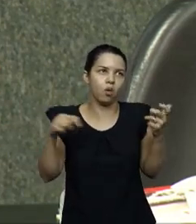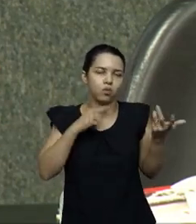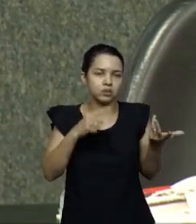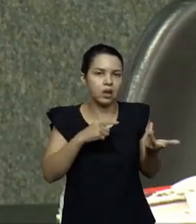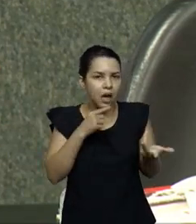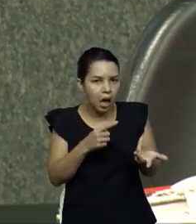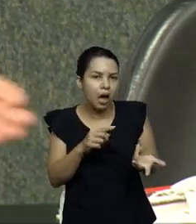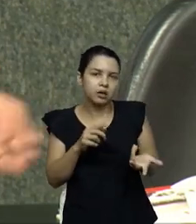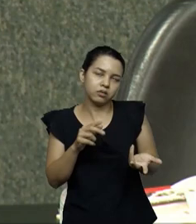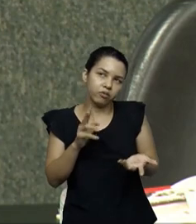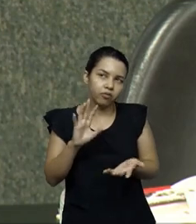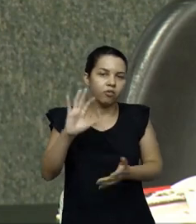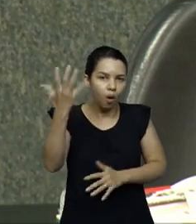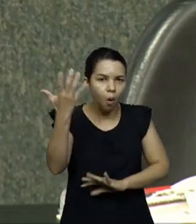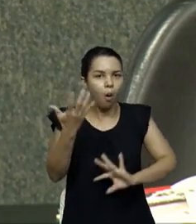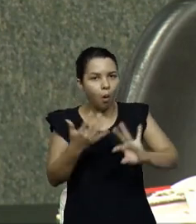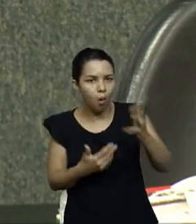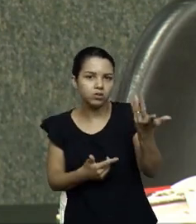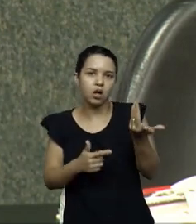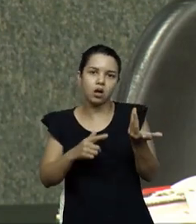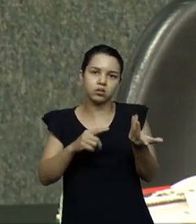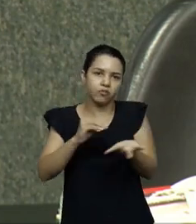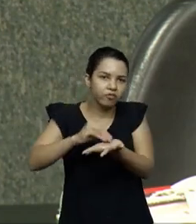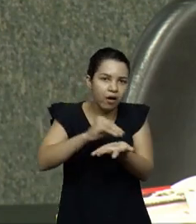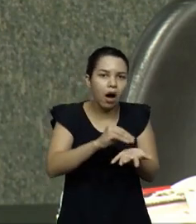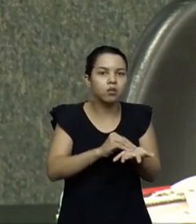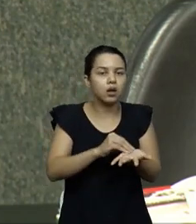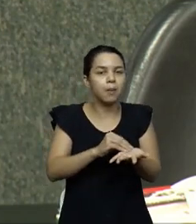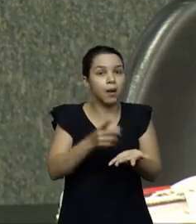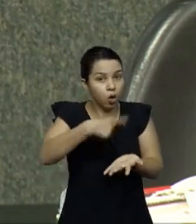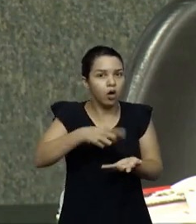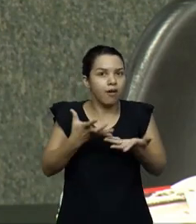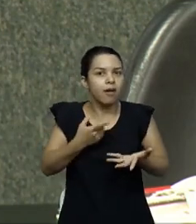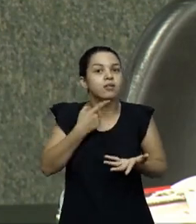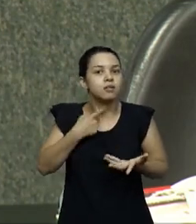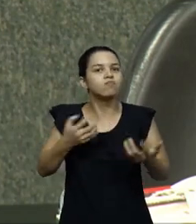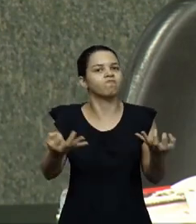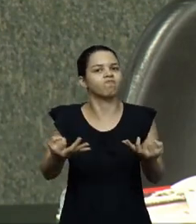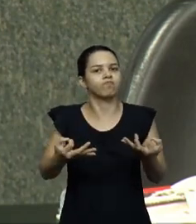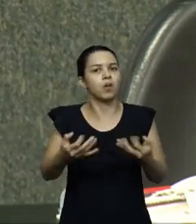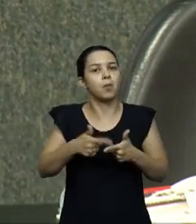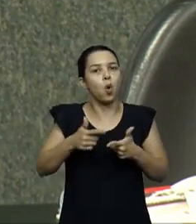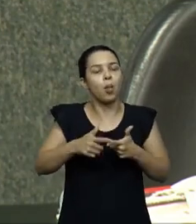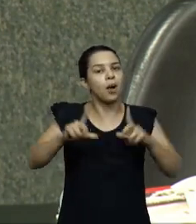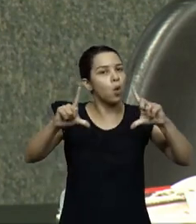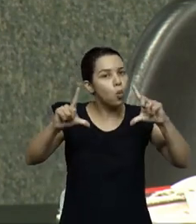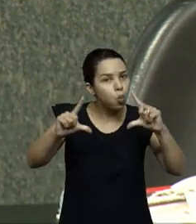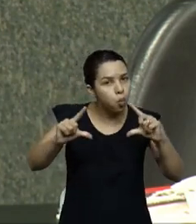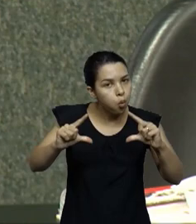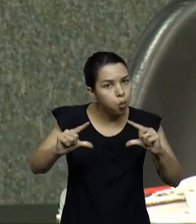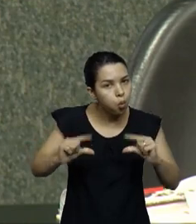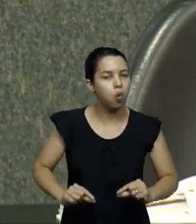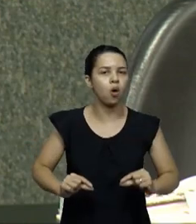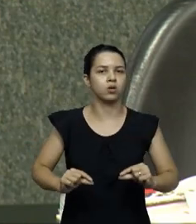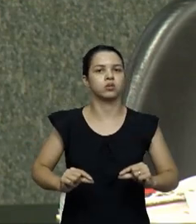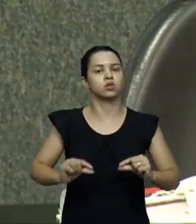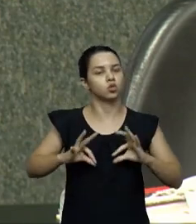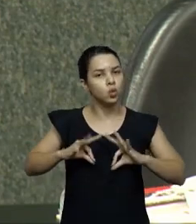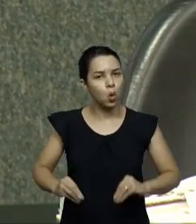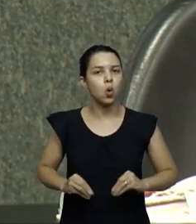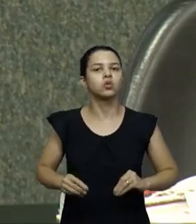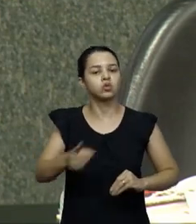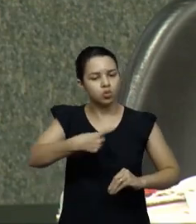teremos alguma questão a deixar a desejar mas buscar Minimizar e o Edgar todos os problemas nós conseguiremos